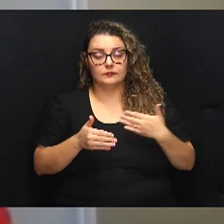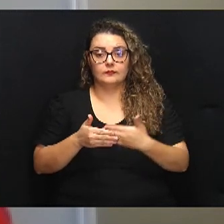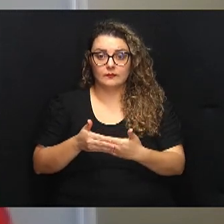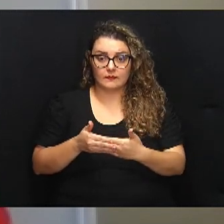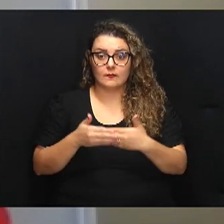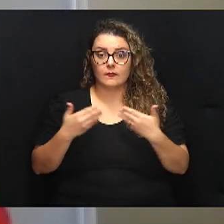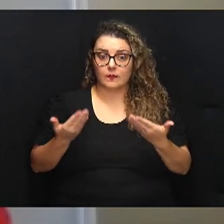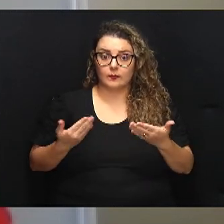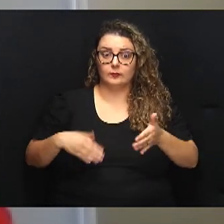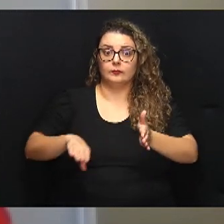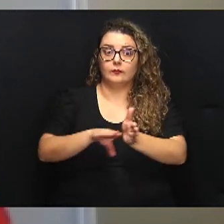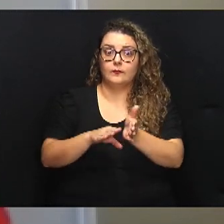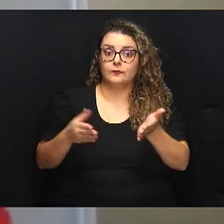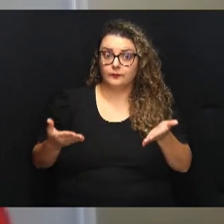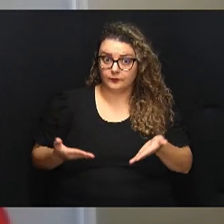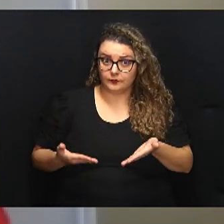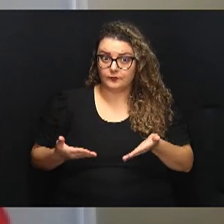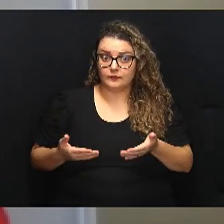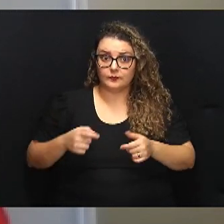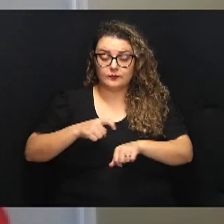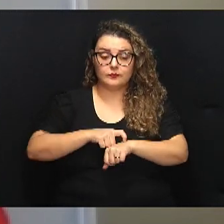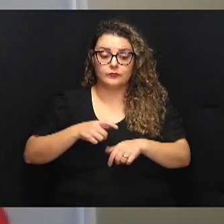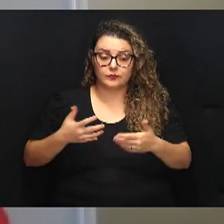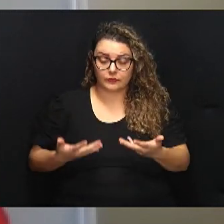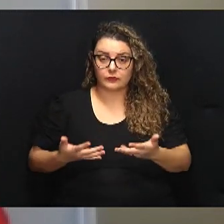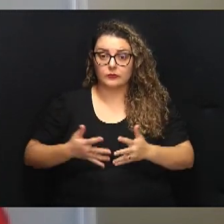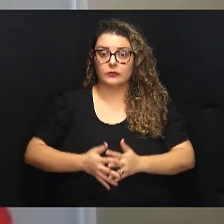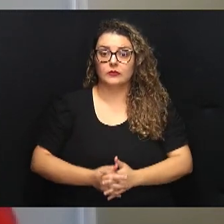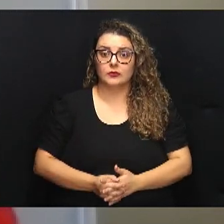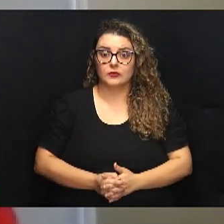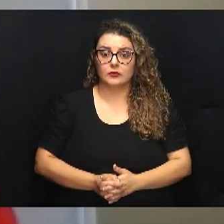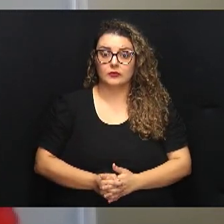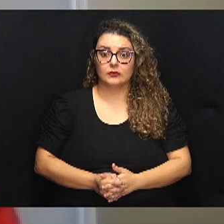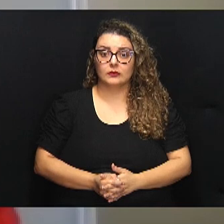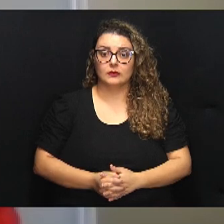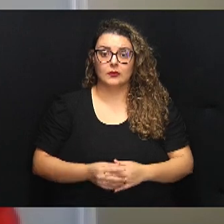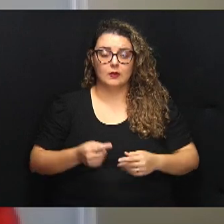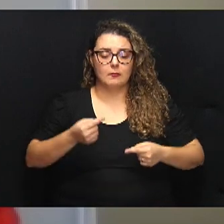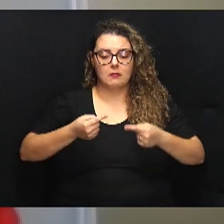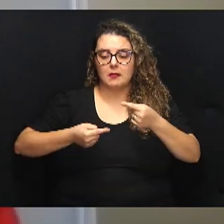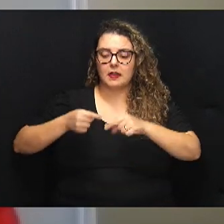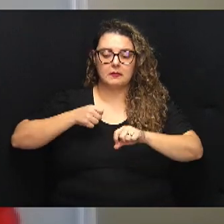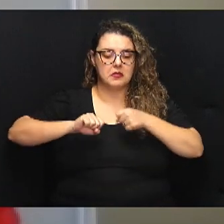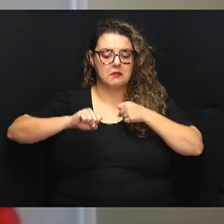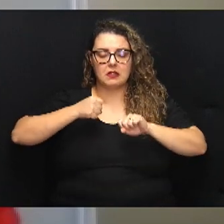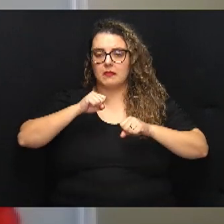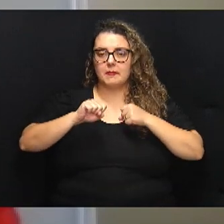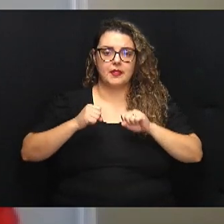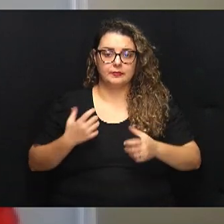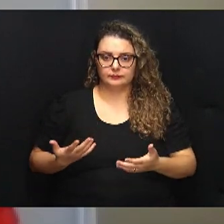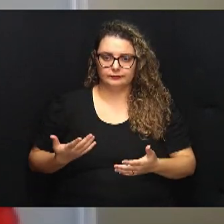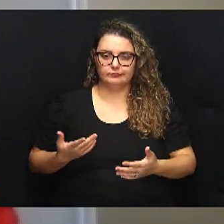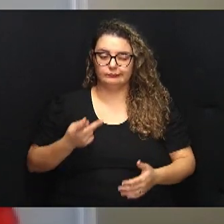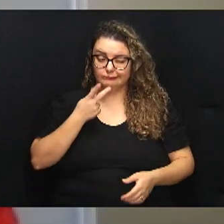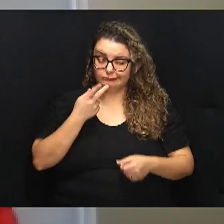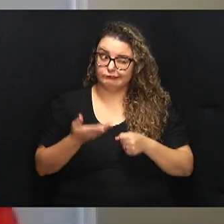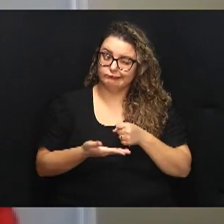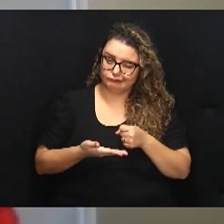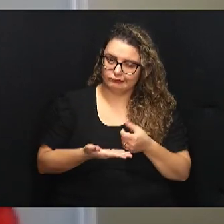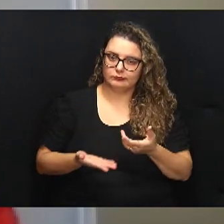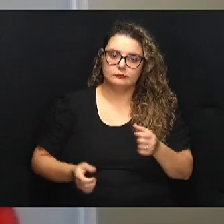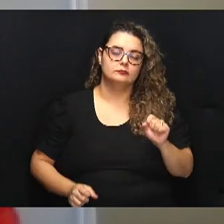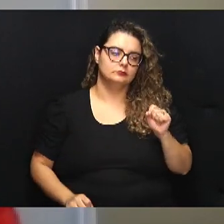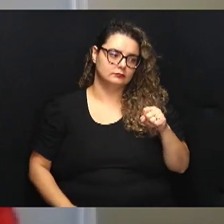e chegou hoje numa situação em que há muita polêmica, no mínimo, para falar o mínimo, né,